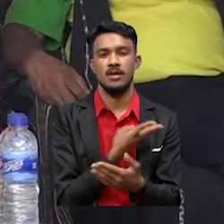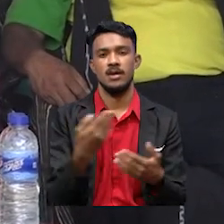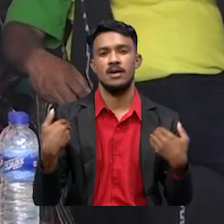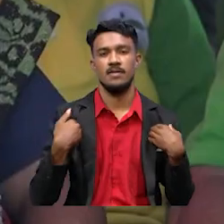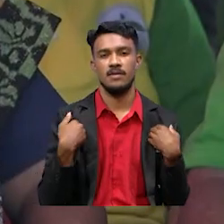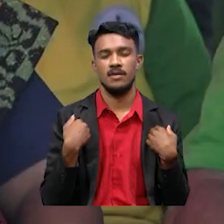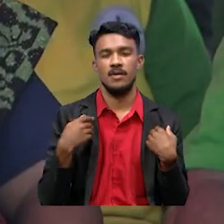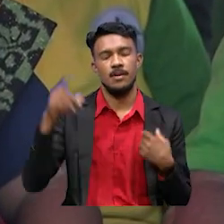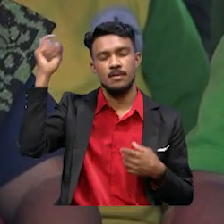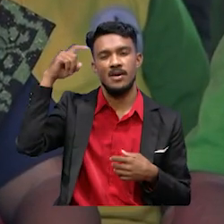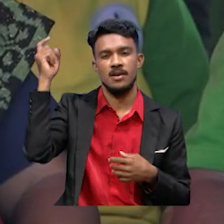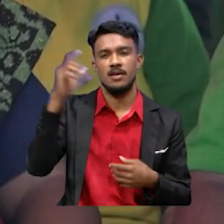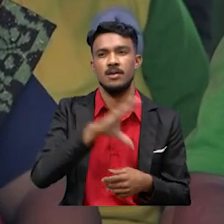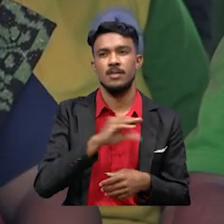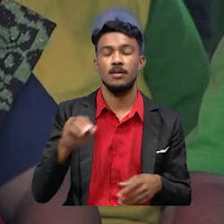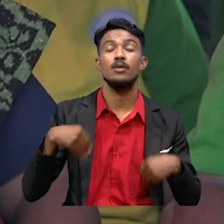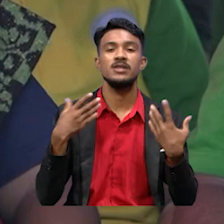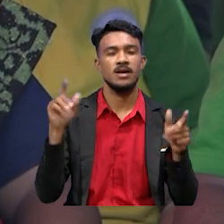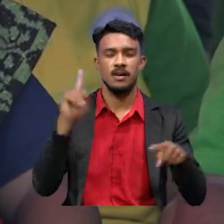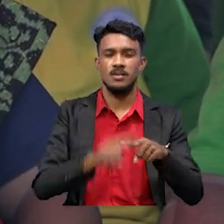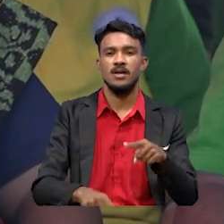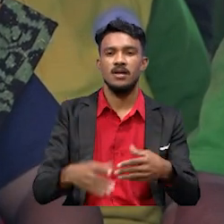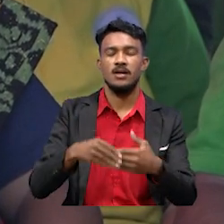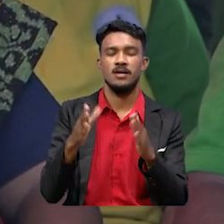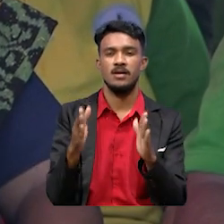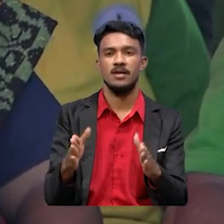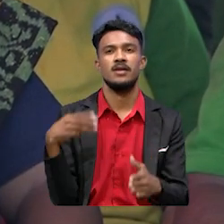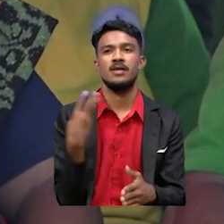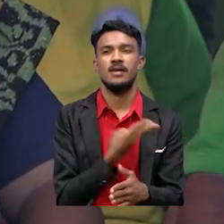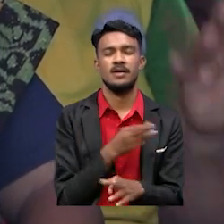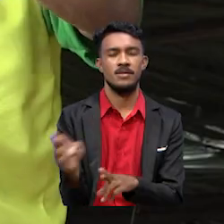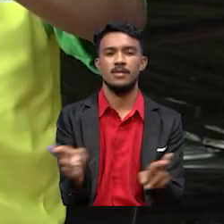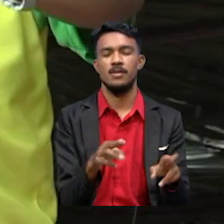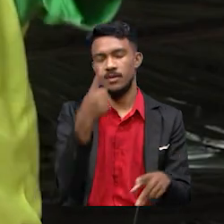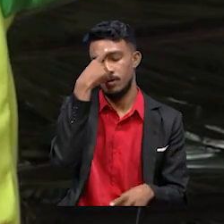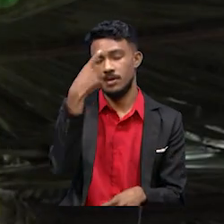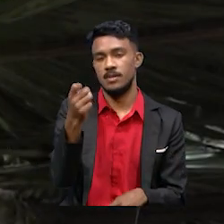Ita ihema tene. Usamos la bebe caro por dentro. Ita por un por caro. Tamba ne.